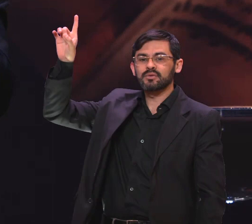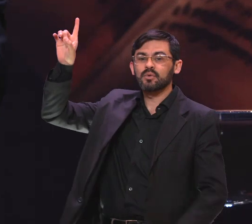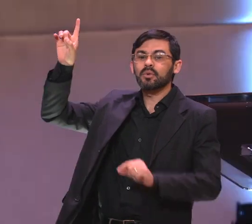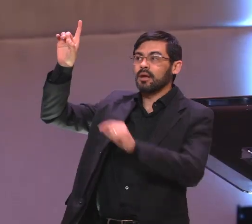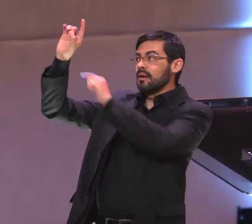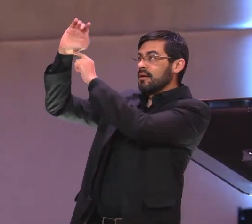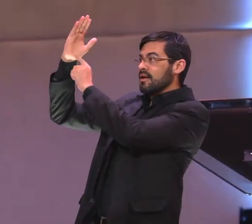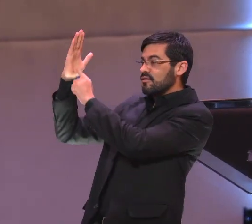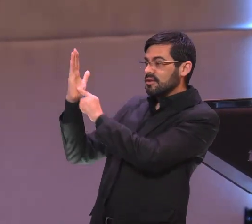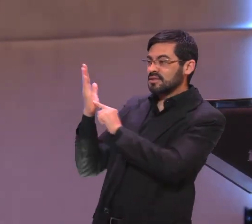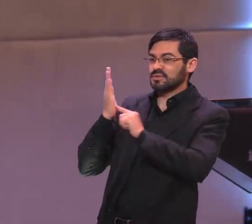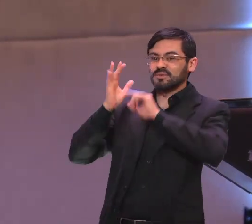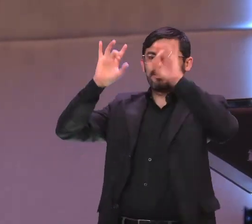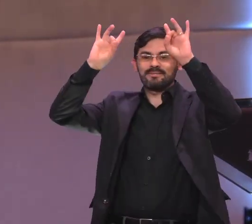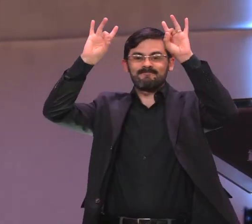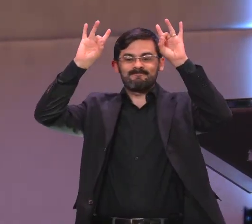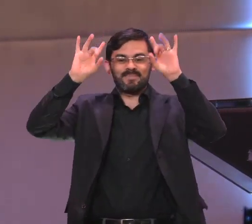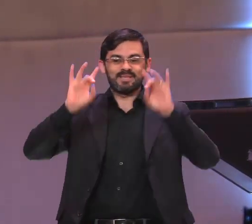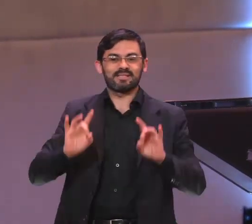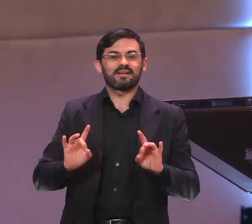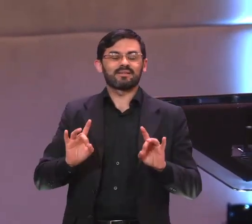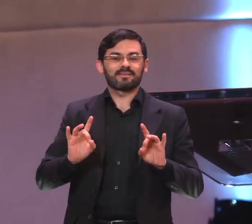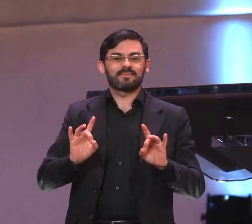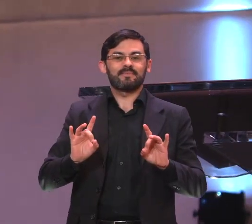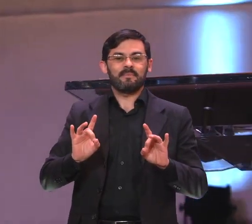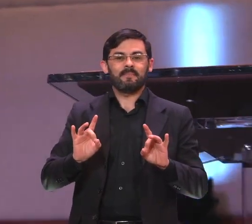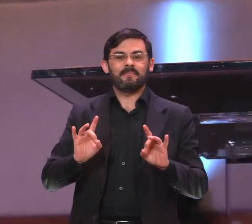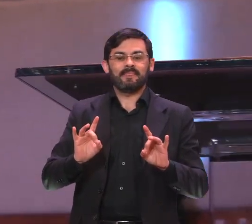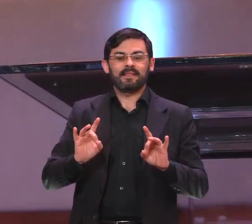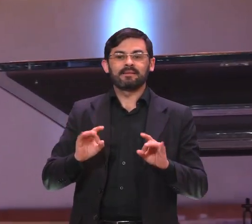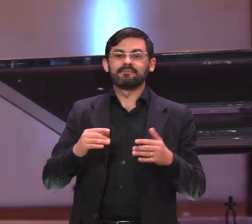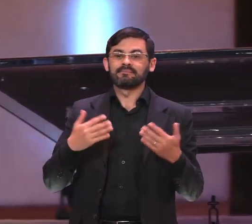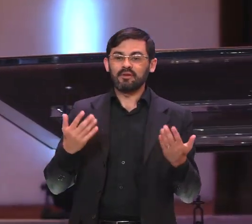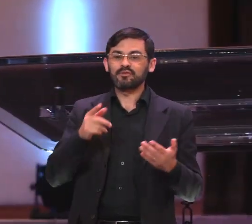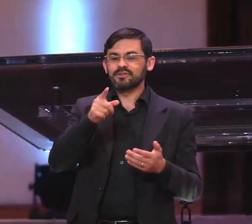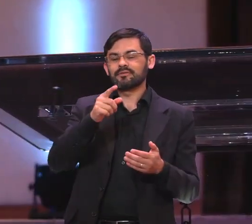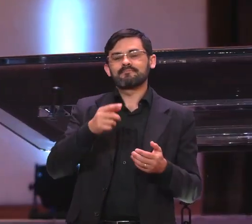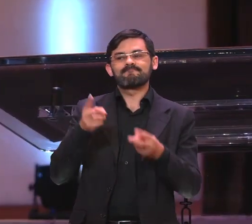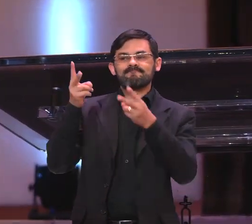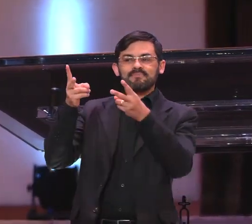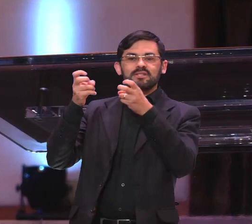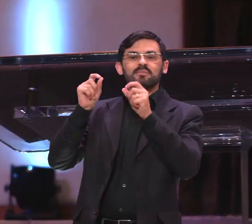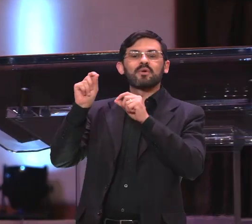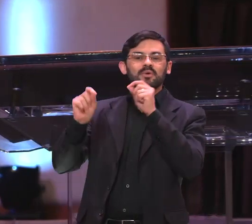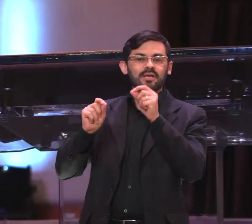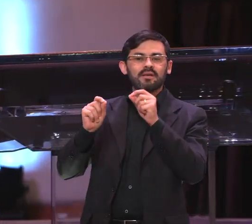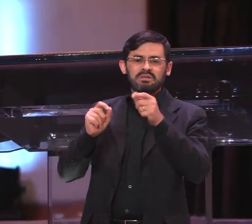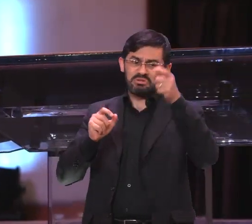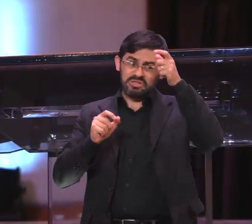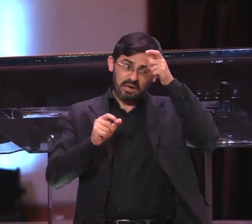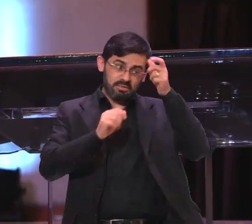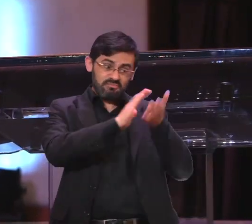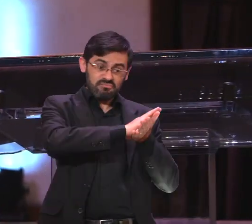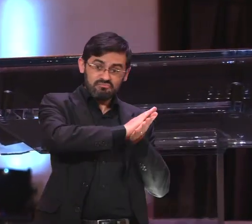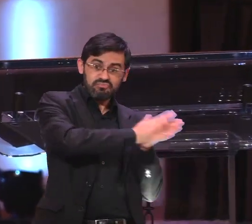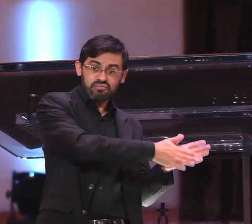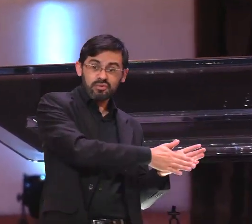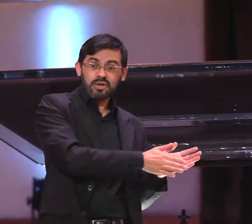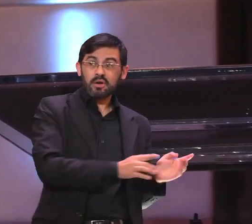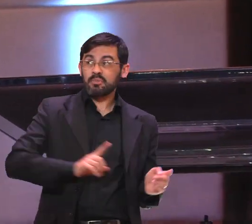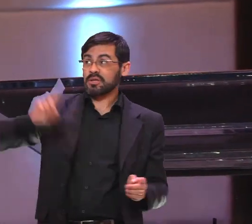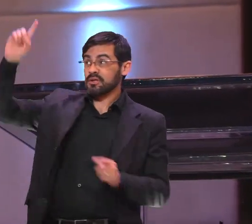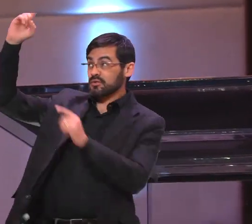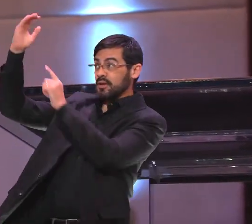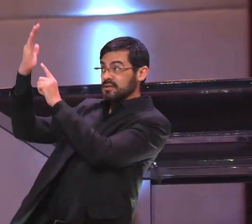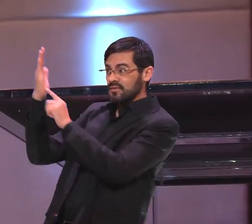revelações especiais. E aí, você vai ver o inimigo sendo derrotado, porque Deus vai